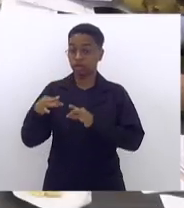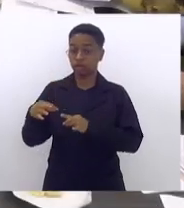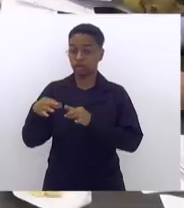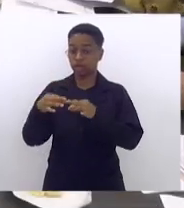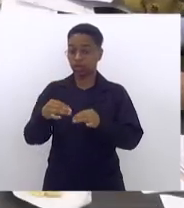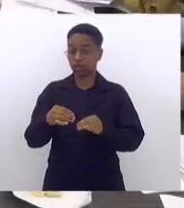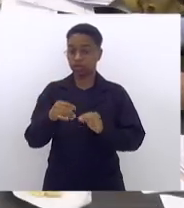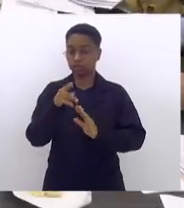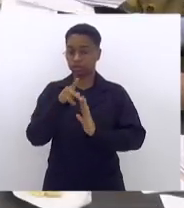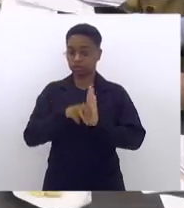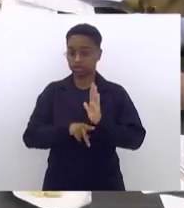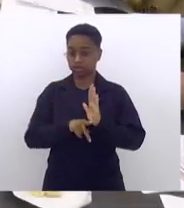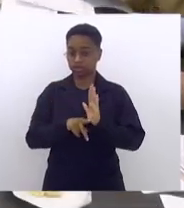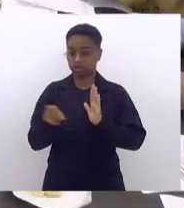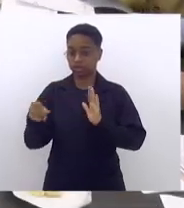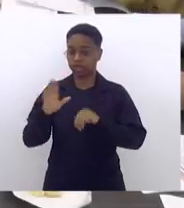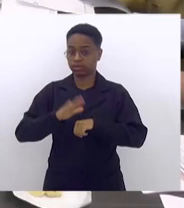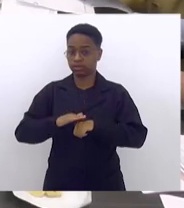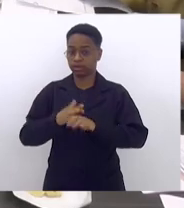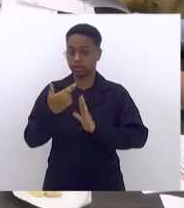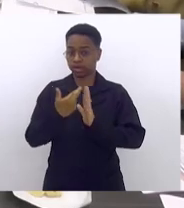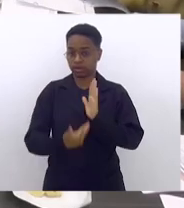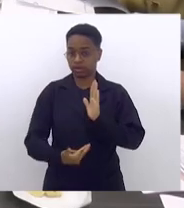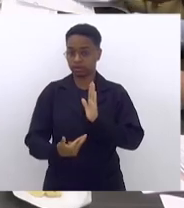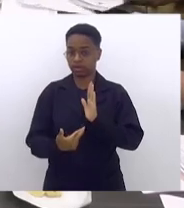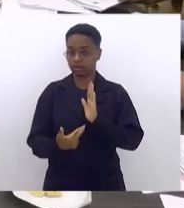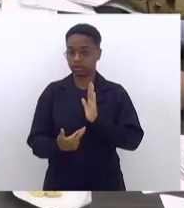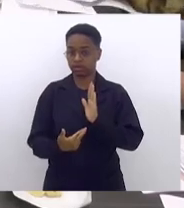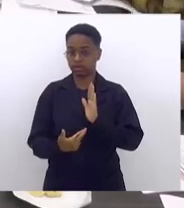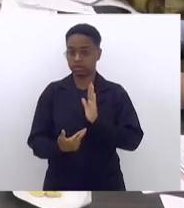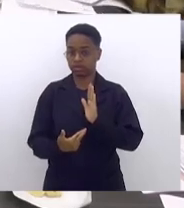os projetos de relatoria dele, porque ele...